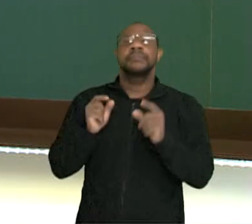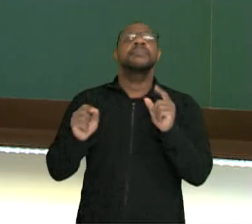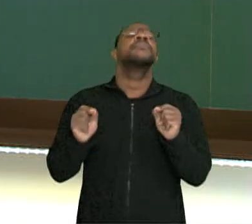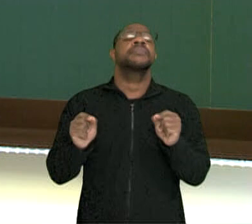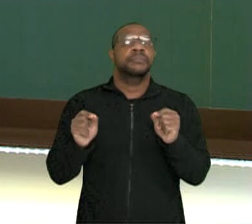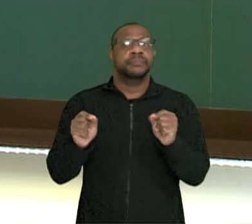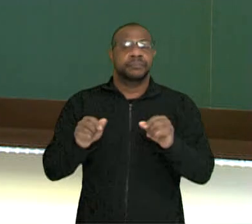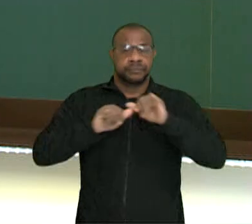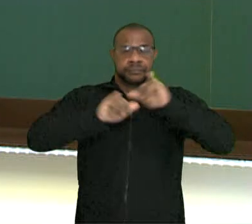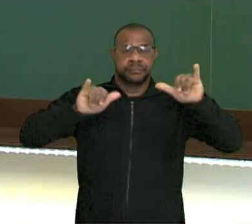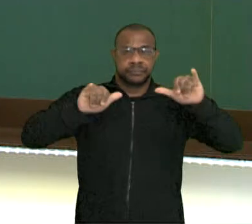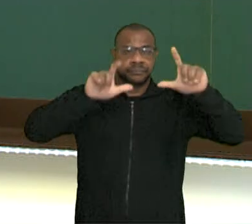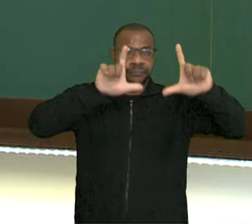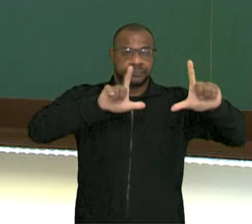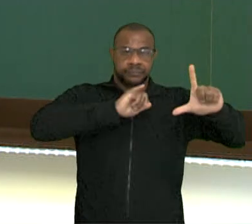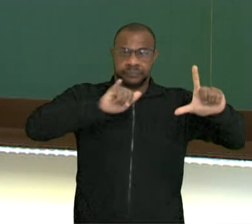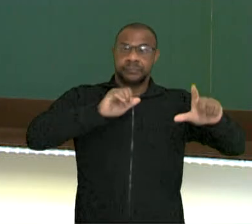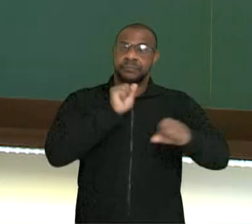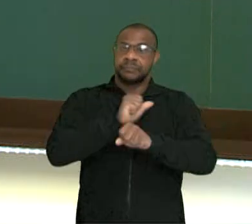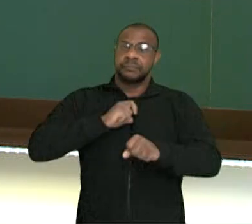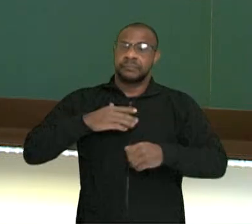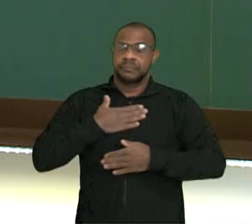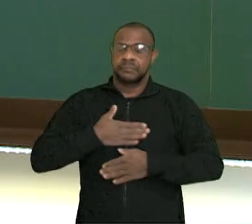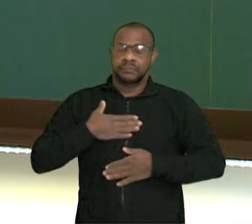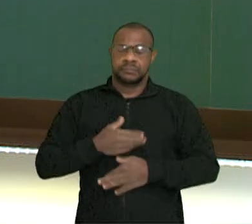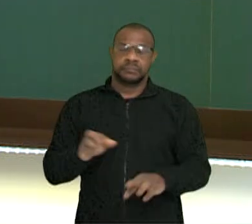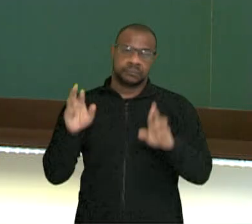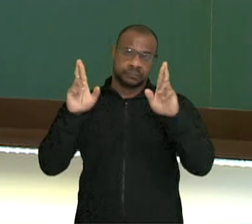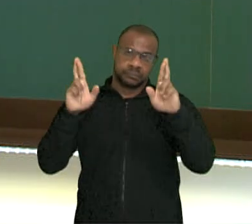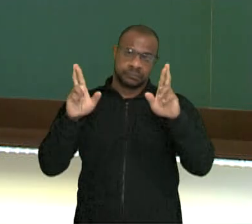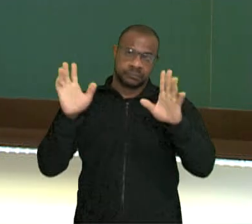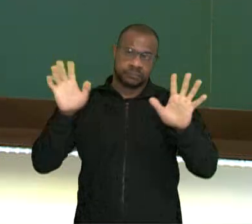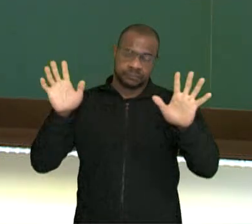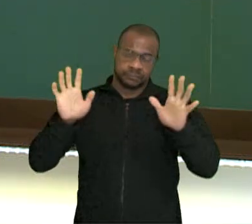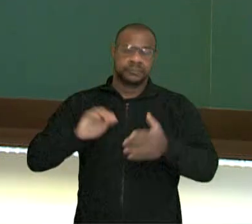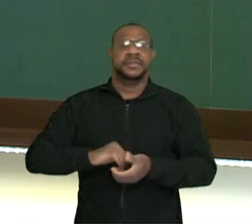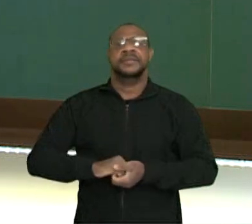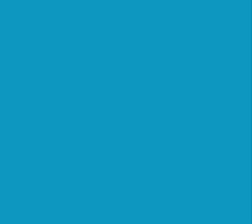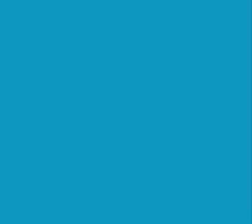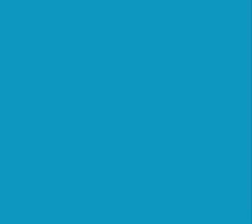vídeo, falamos sobre panfleto. Espero que vocês tenham gostado e até breve.